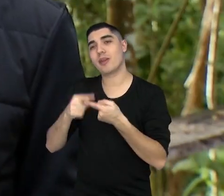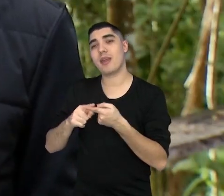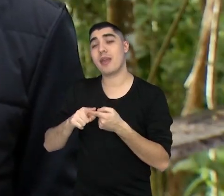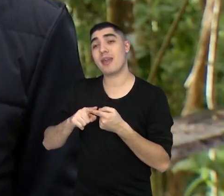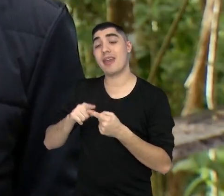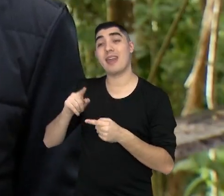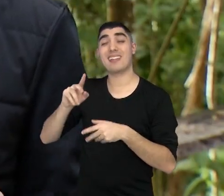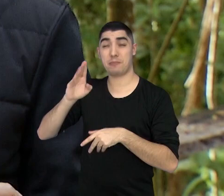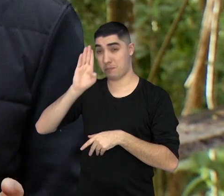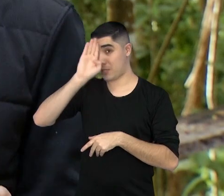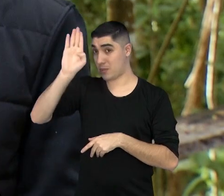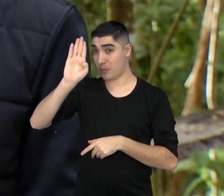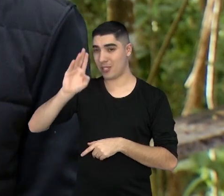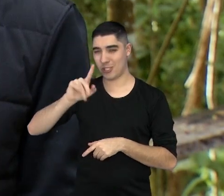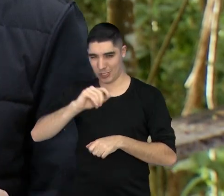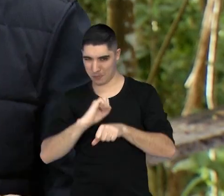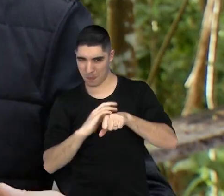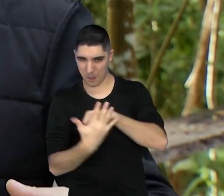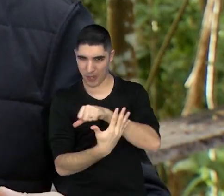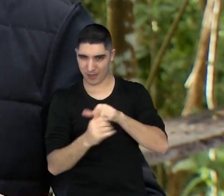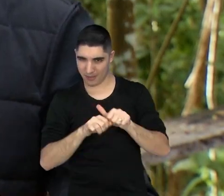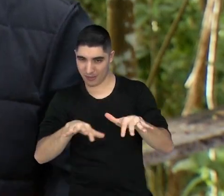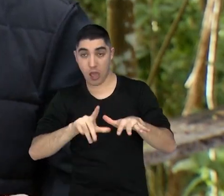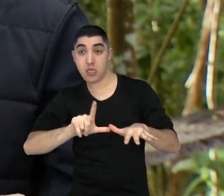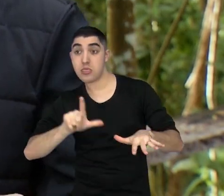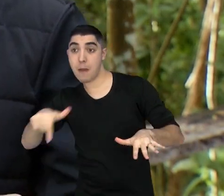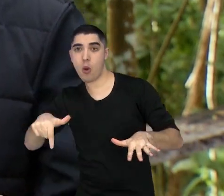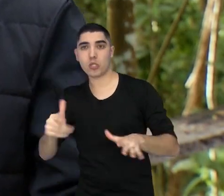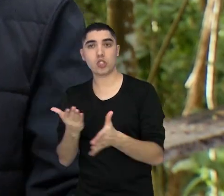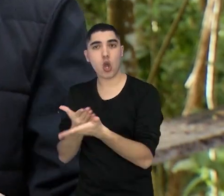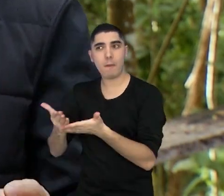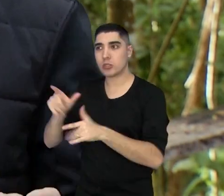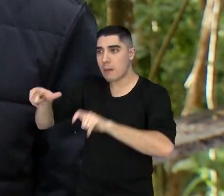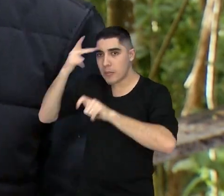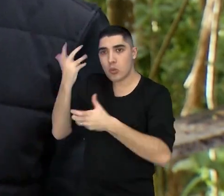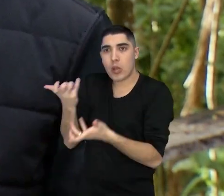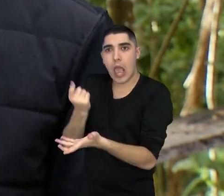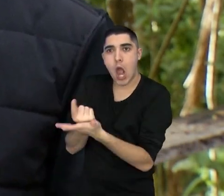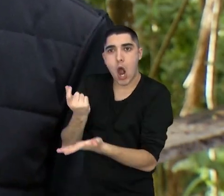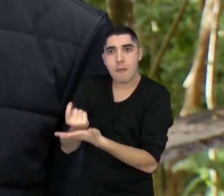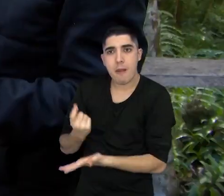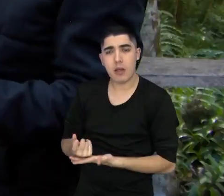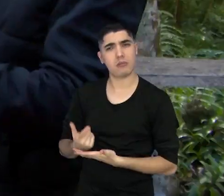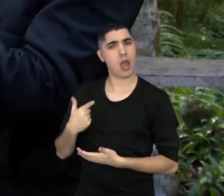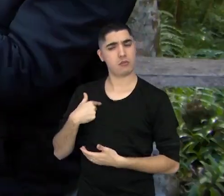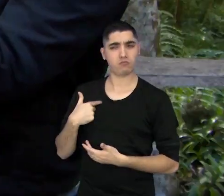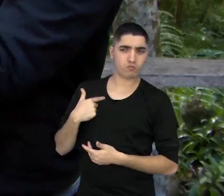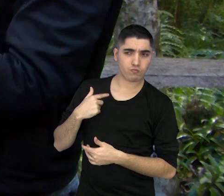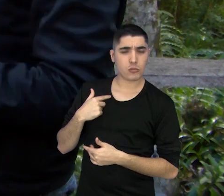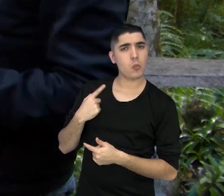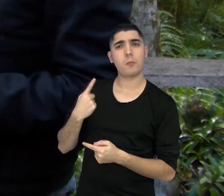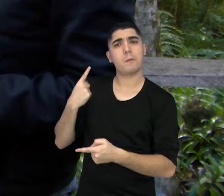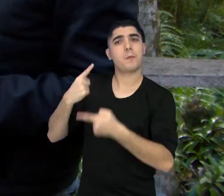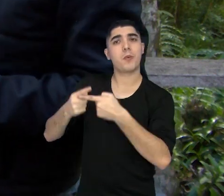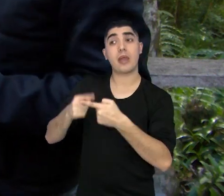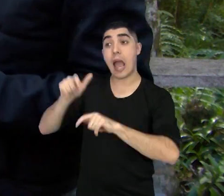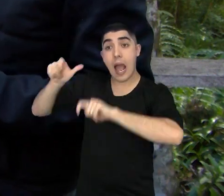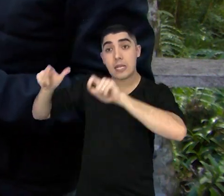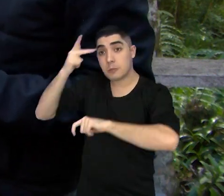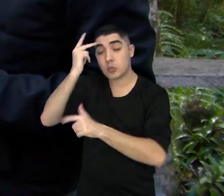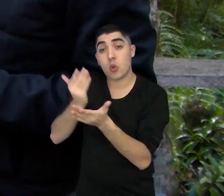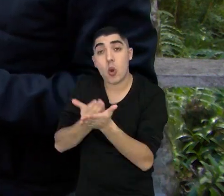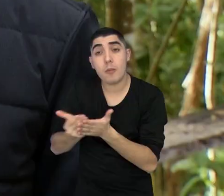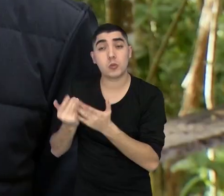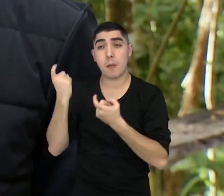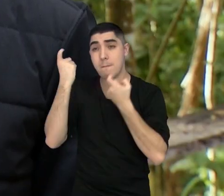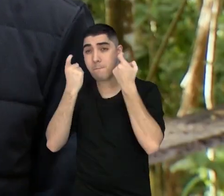Com a pandemia, o que aconteceu? As pessoas ficaram mais preocupadas com a questão, principalmente do sistema imunológico.